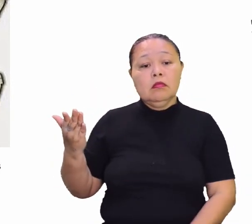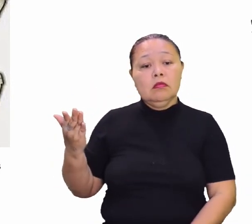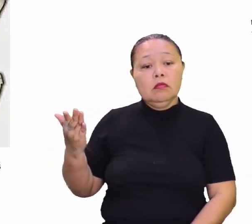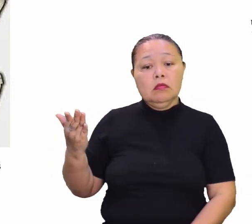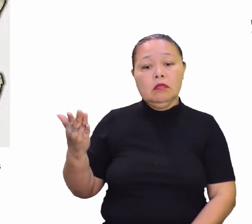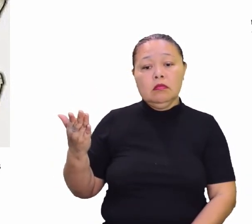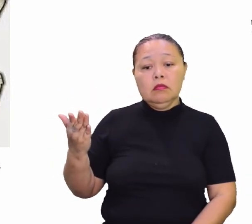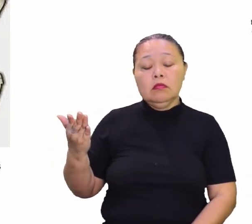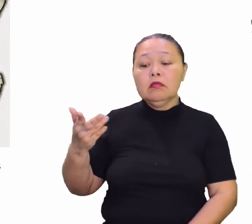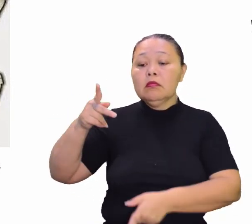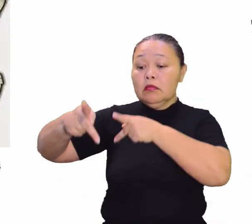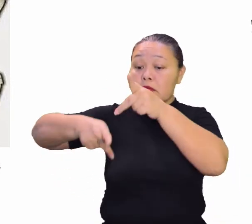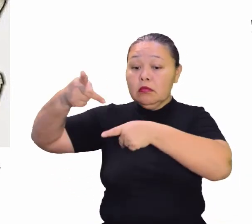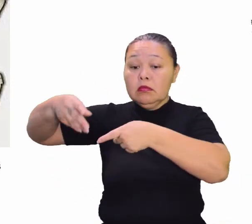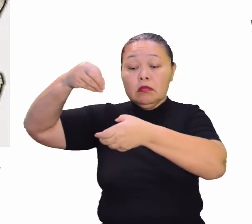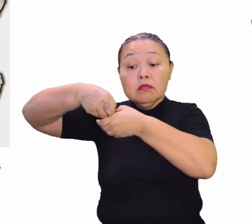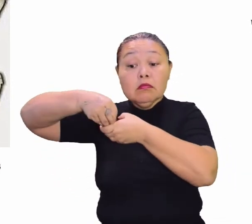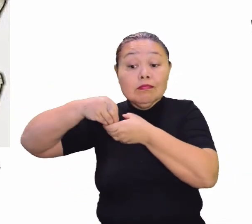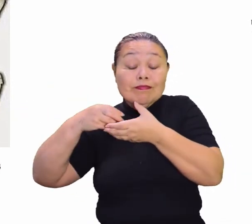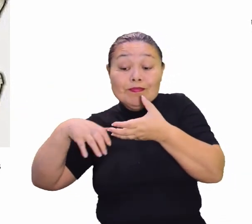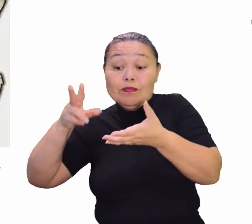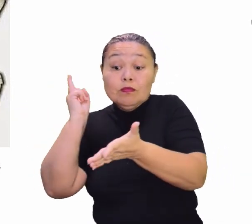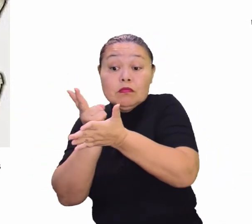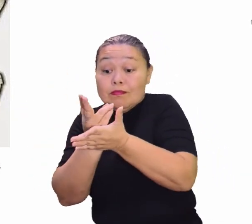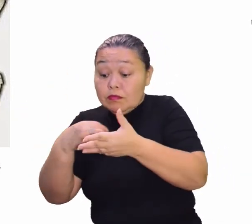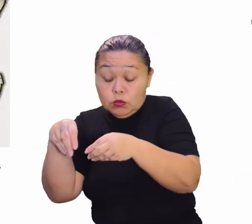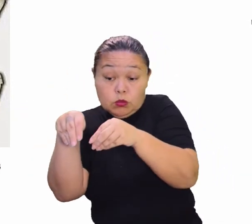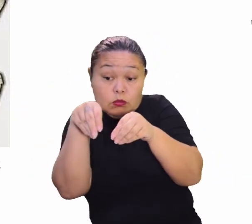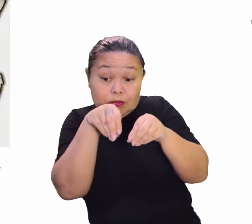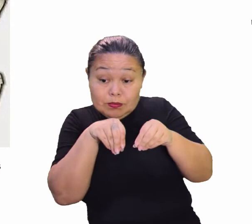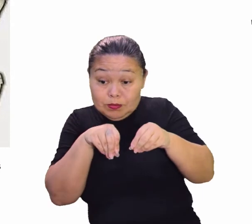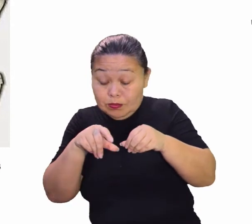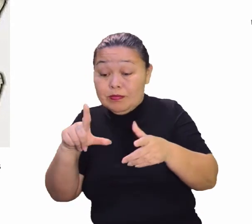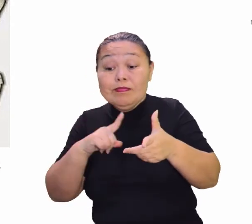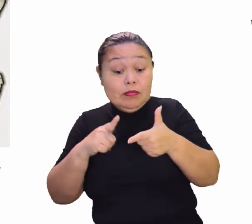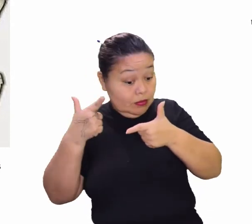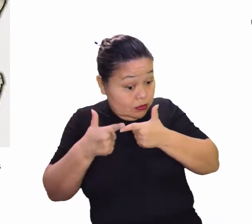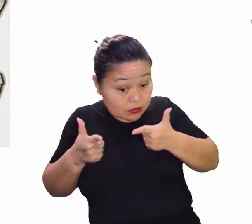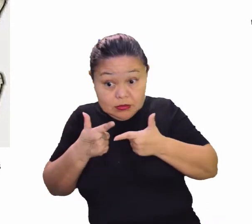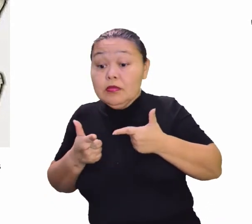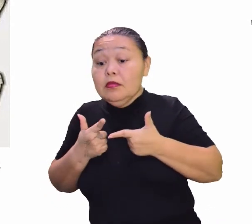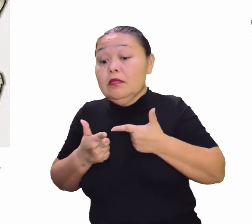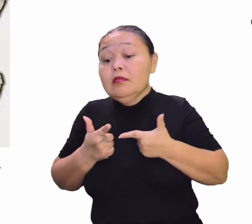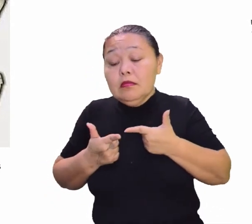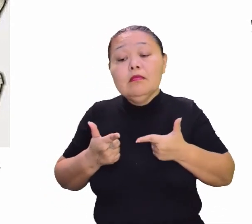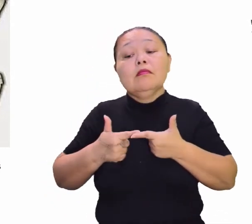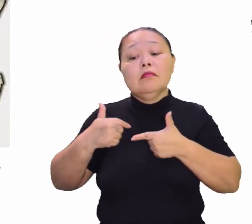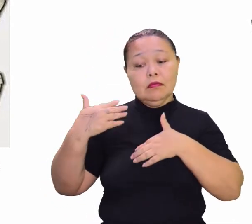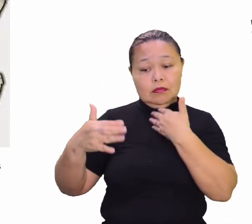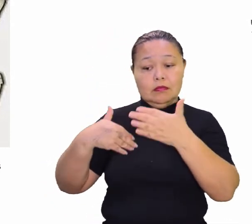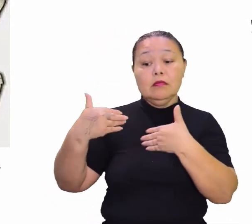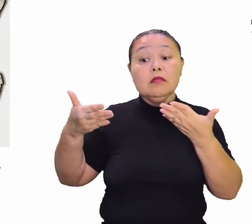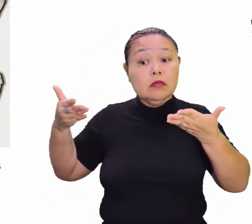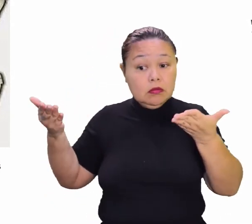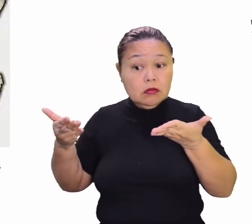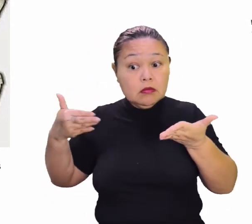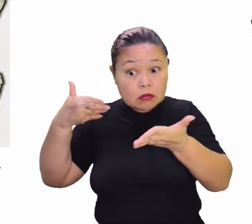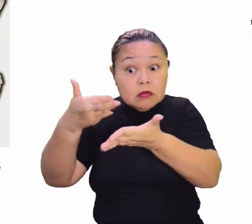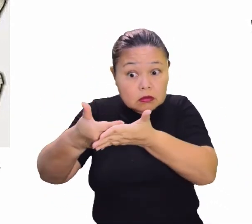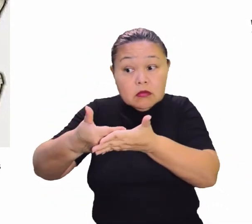Então, muitos povos vivendo dentro de um mesmo território. Isso vai dar problema, Rogério. Arretou vários problemas e até